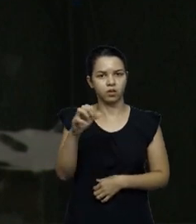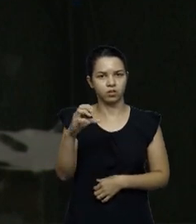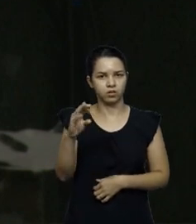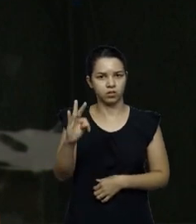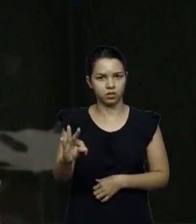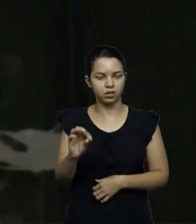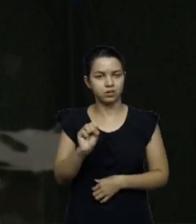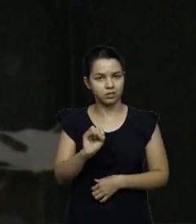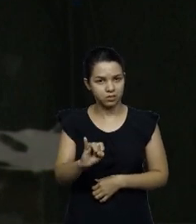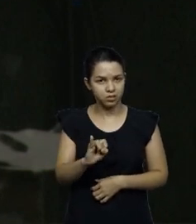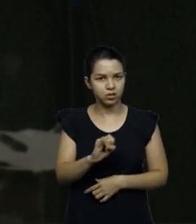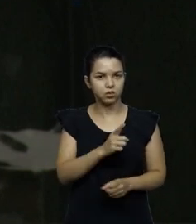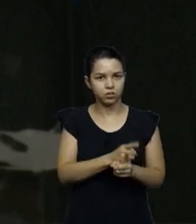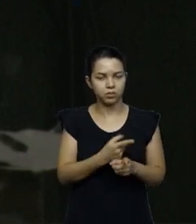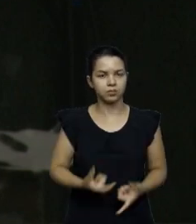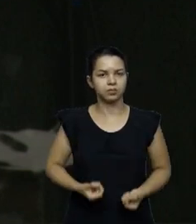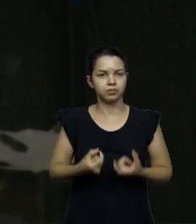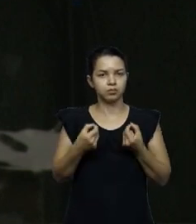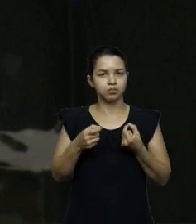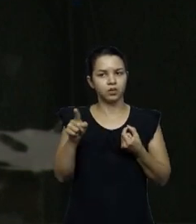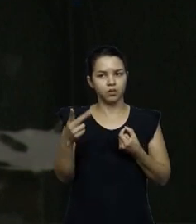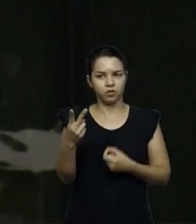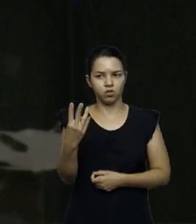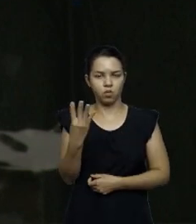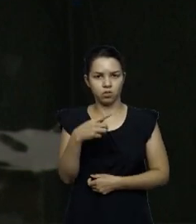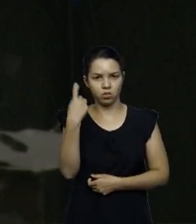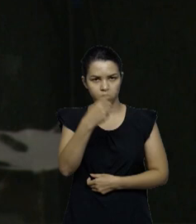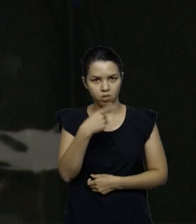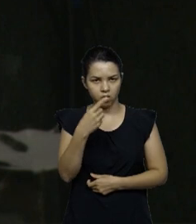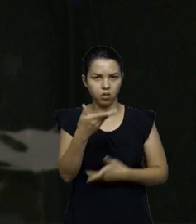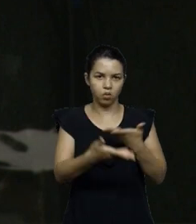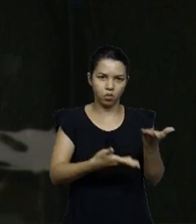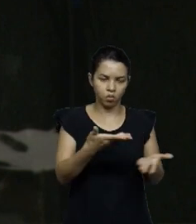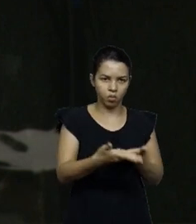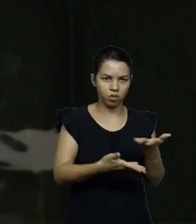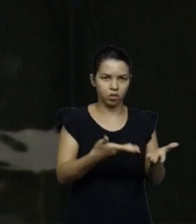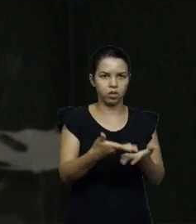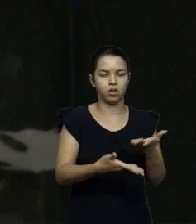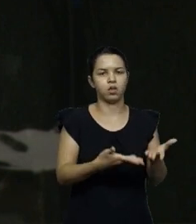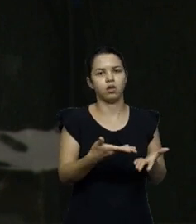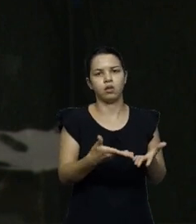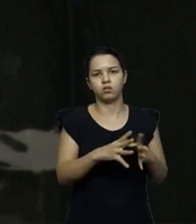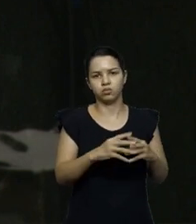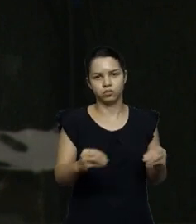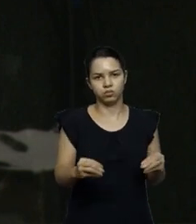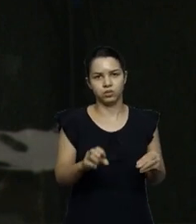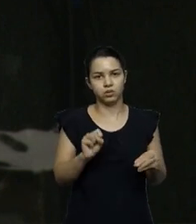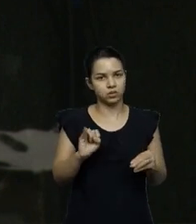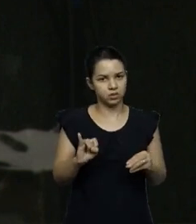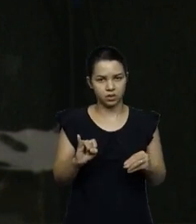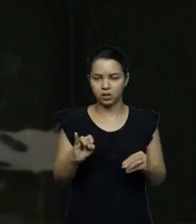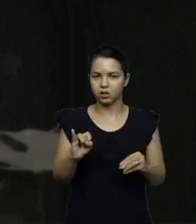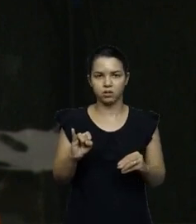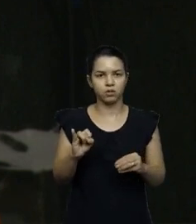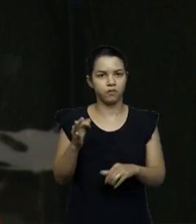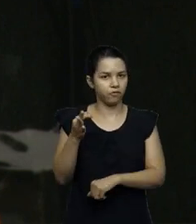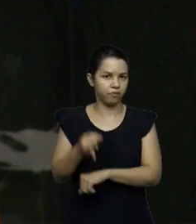esse professor tem 24 horas para tratá-lo e por ago e se não é falta